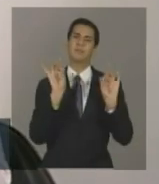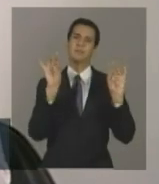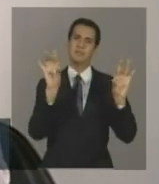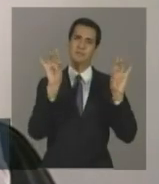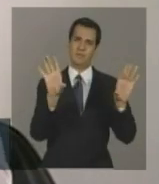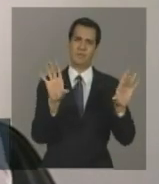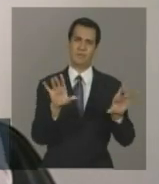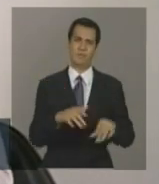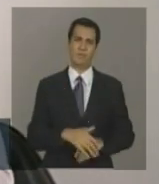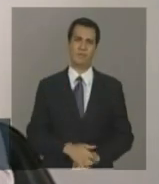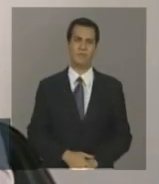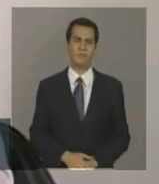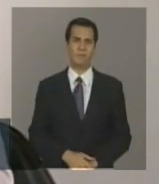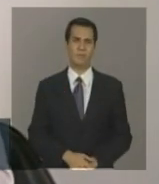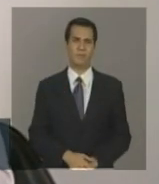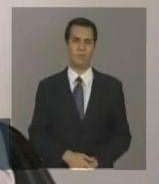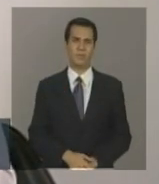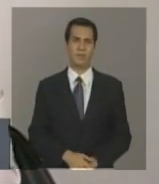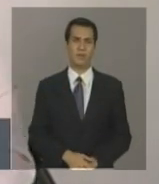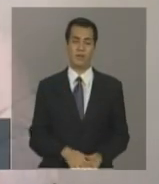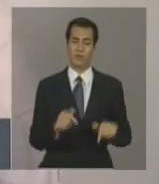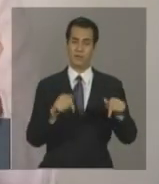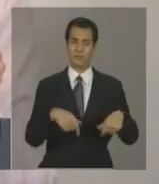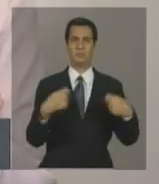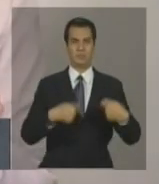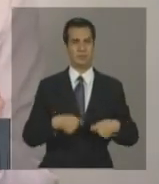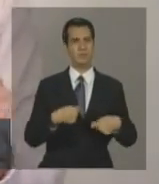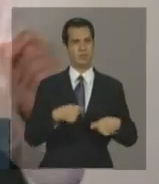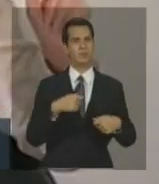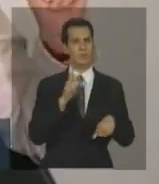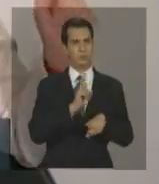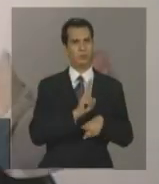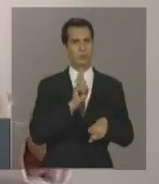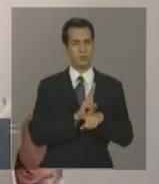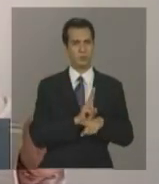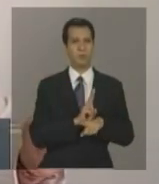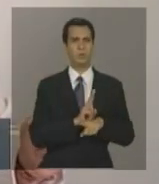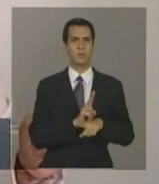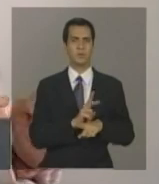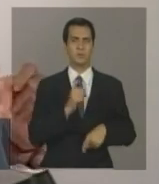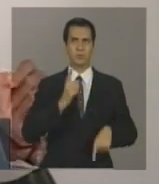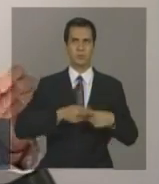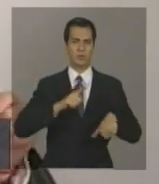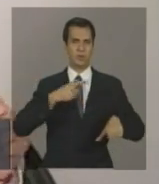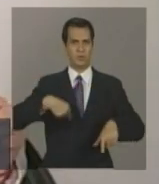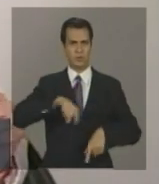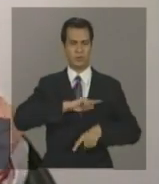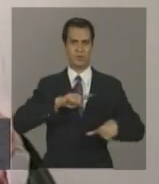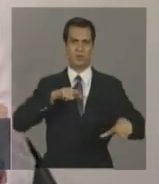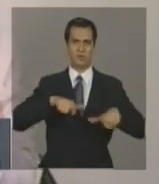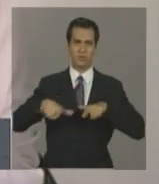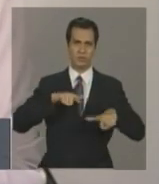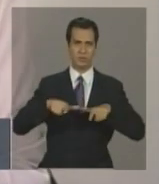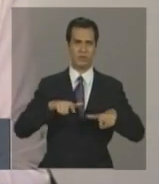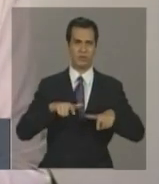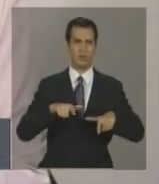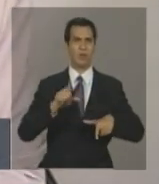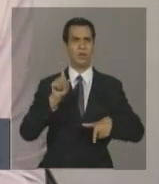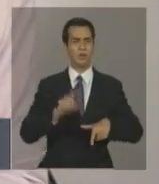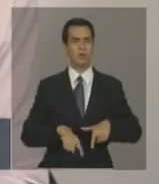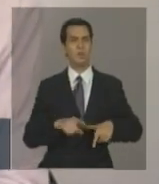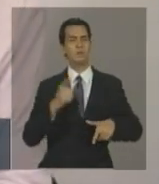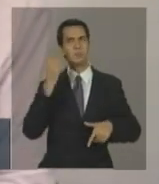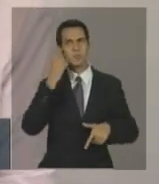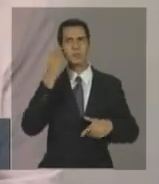que nos preparar para isto. Porque trabalharmos a prestação de contas de forma a compreendermos que